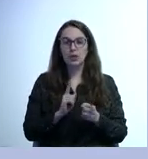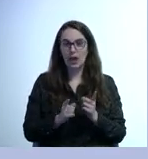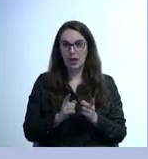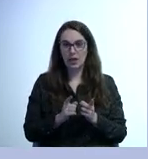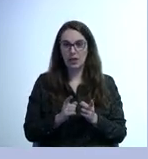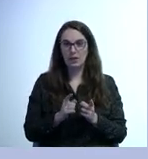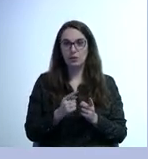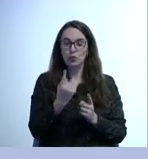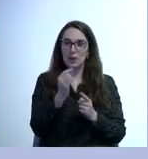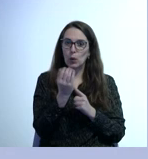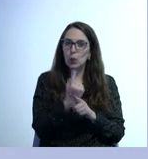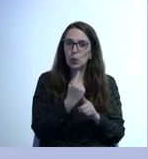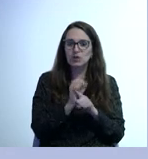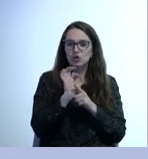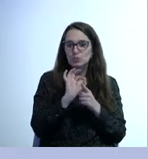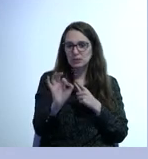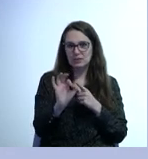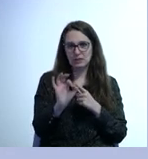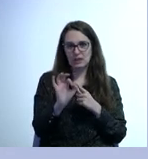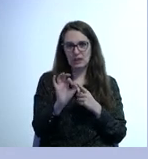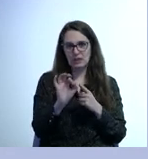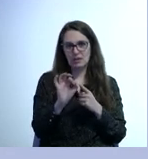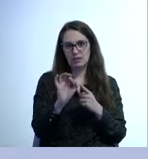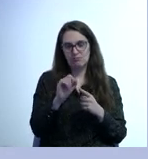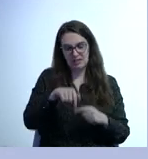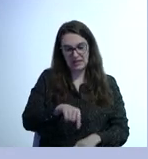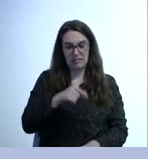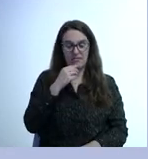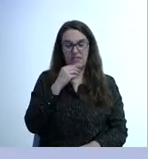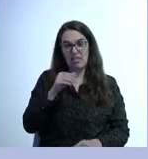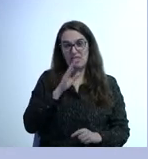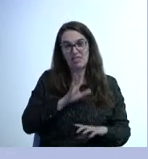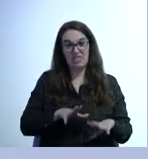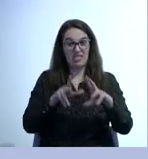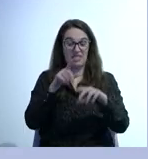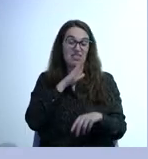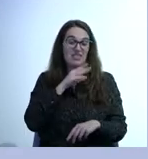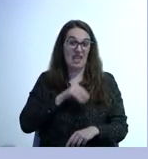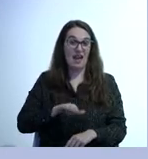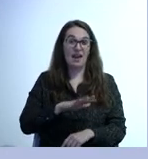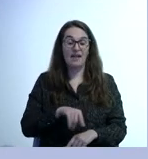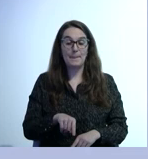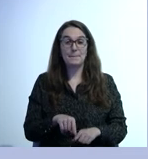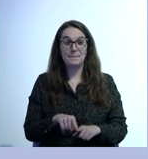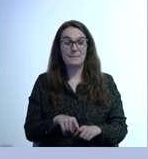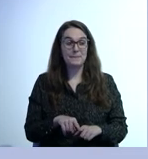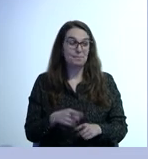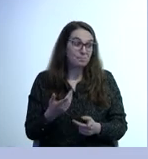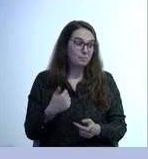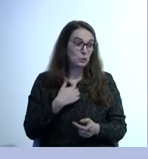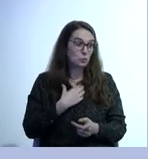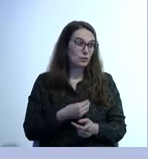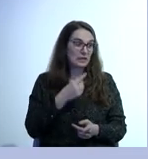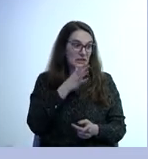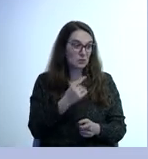a um ponto concreto do planeta Terra, que eu gostava